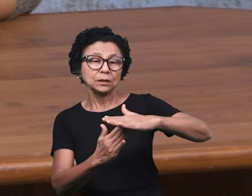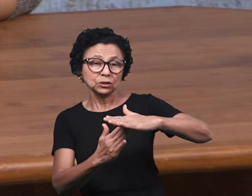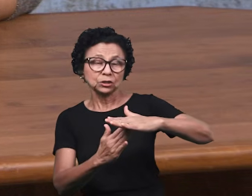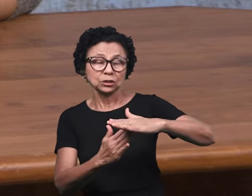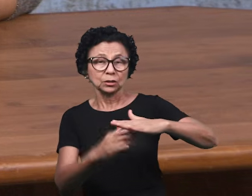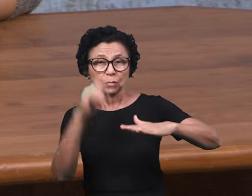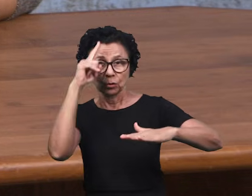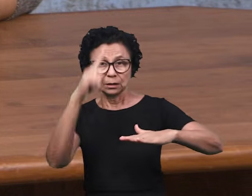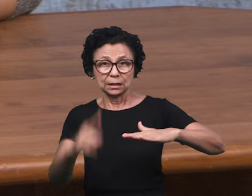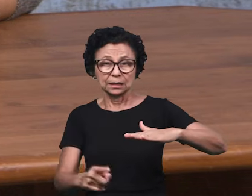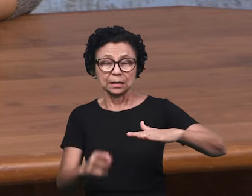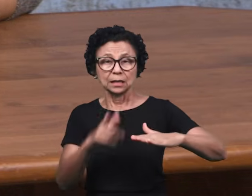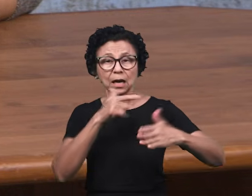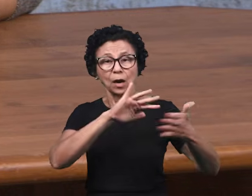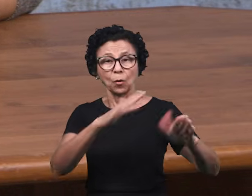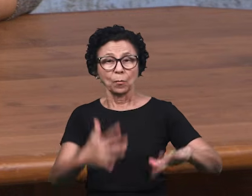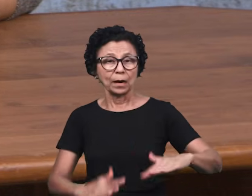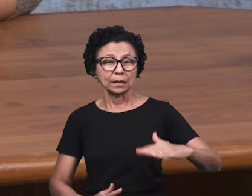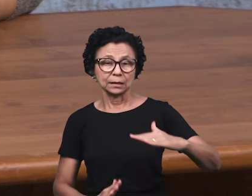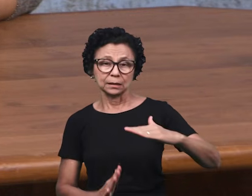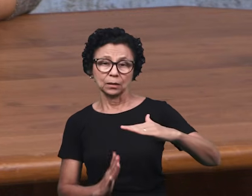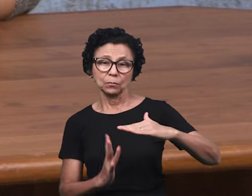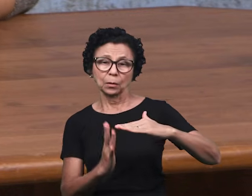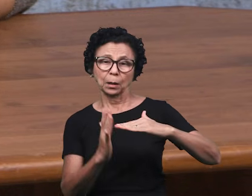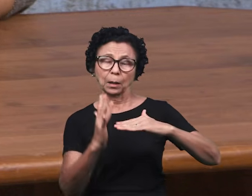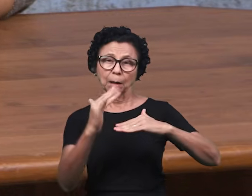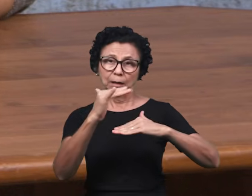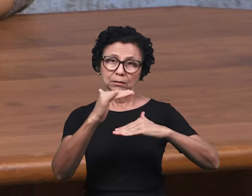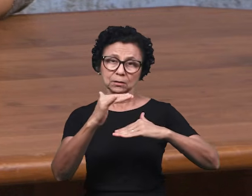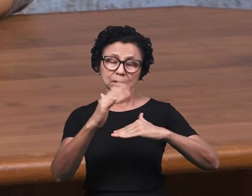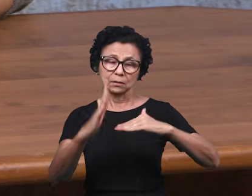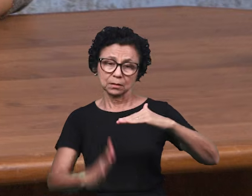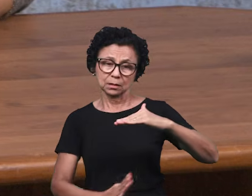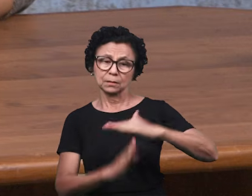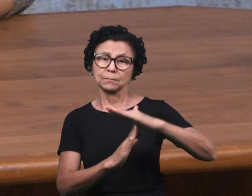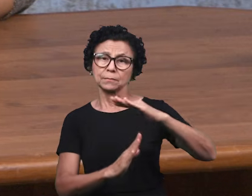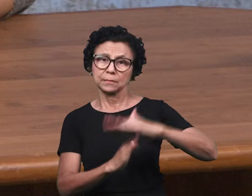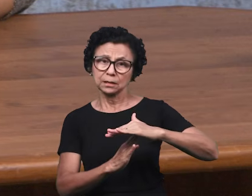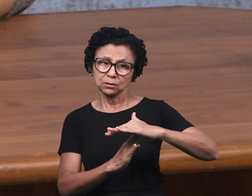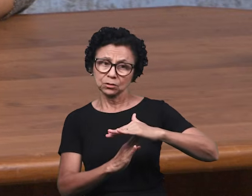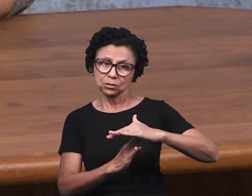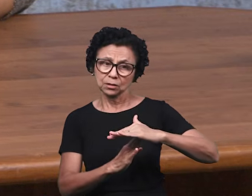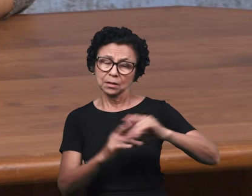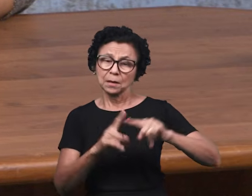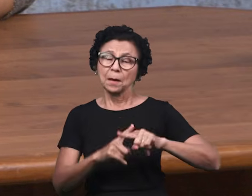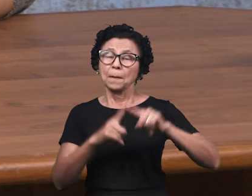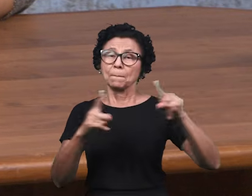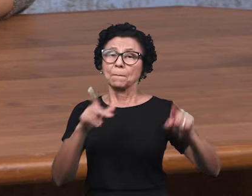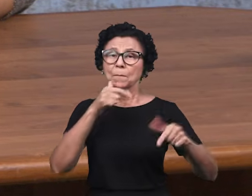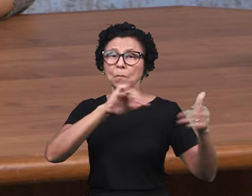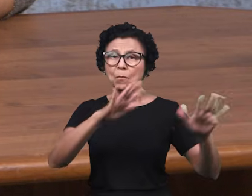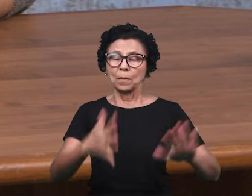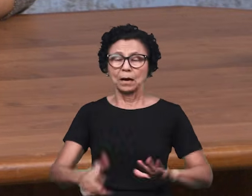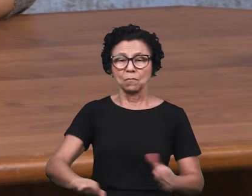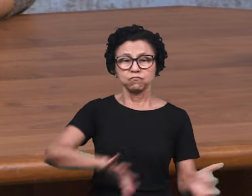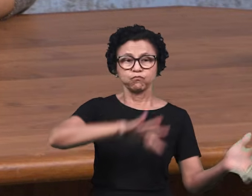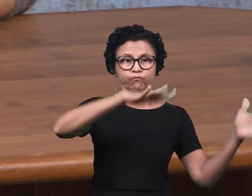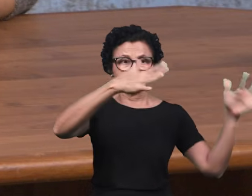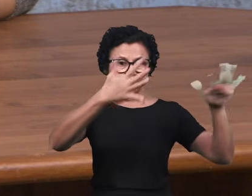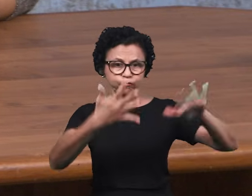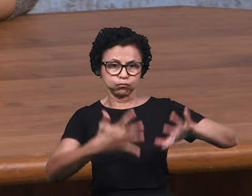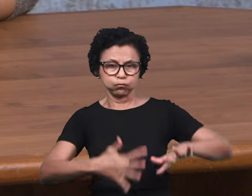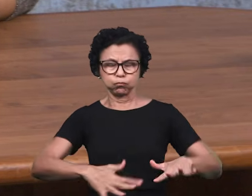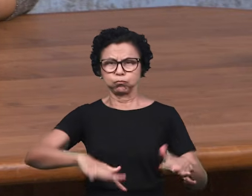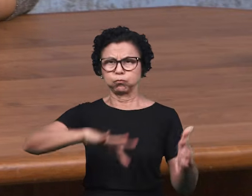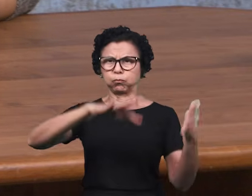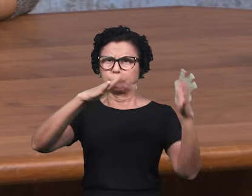traspassasse? Ainda que se levantem as suas ondas, não prevalecerão. Ainda